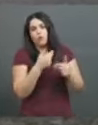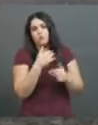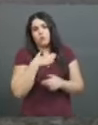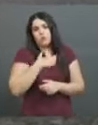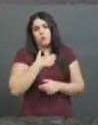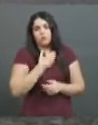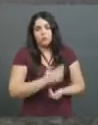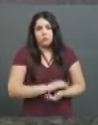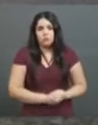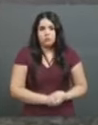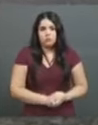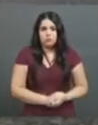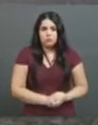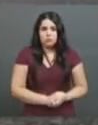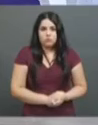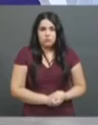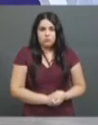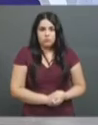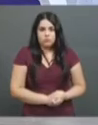mim, atividade de prazer.